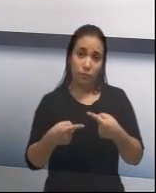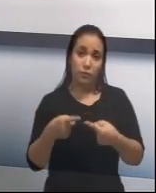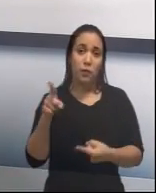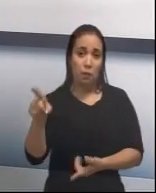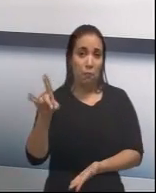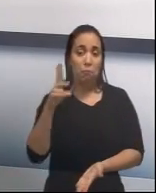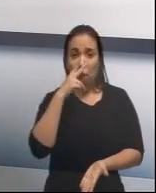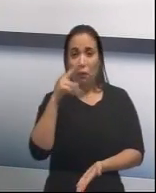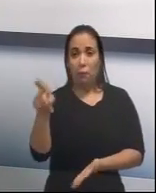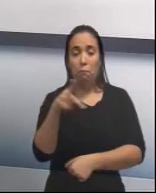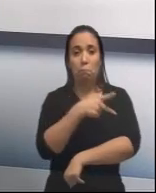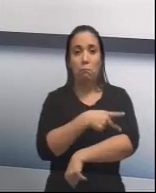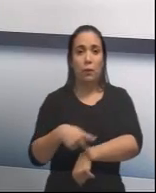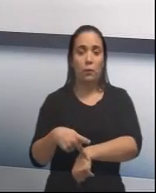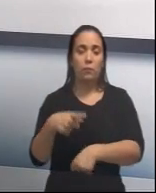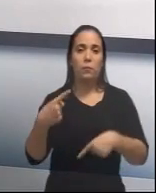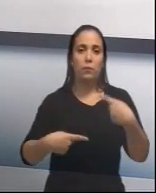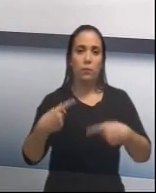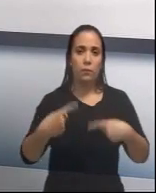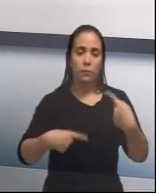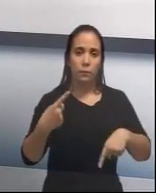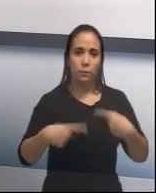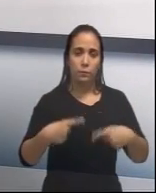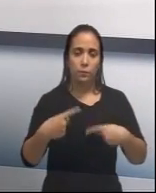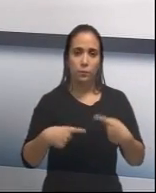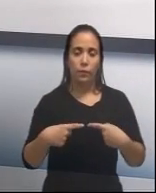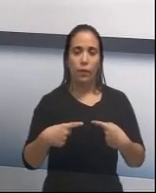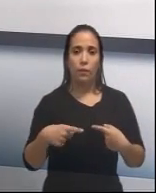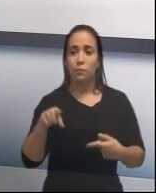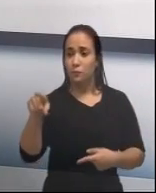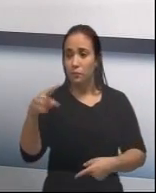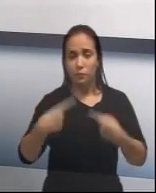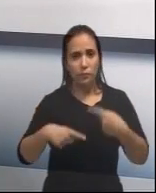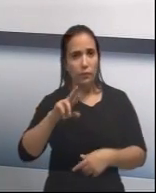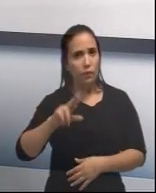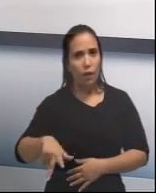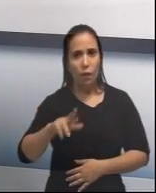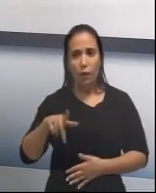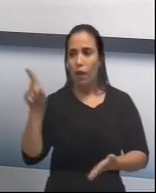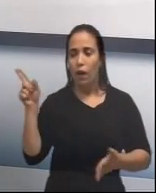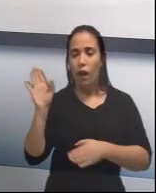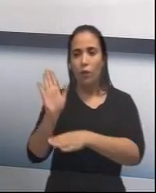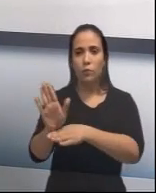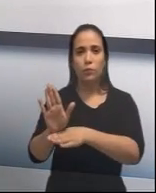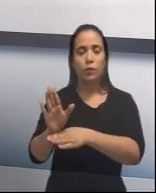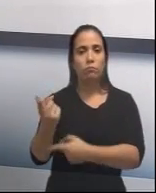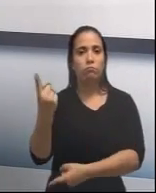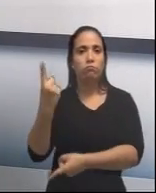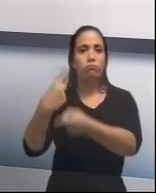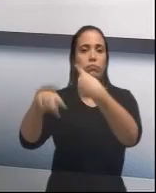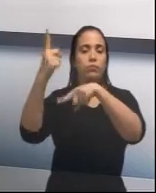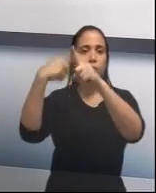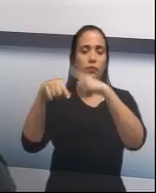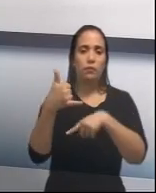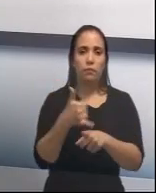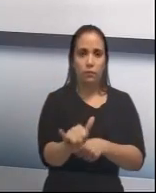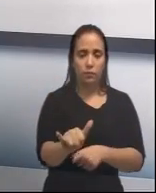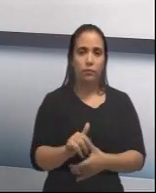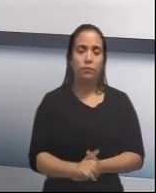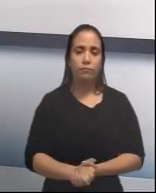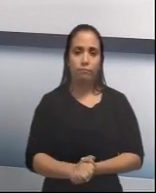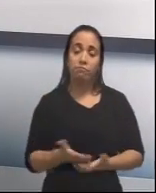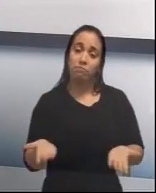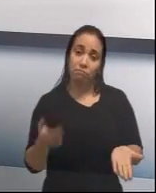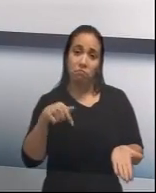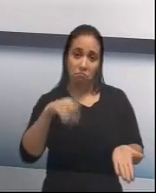né? Essa é a essência dos políticos. É o que o cara que não era político e disse que era político está fazendo.